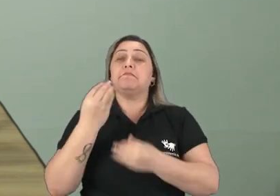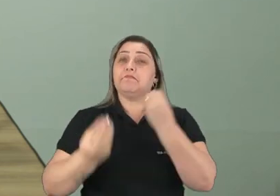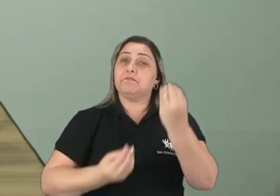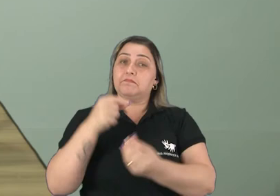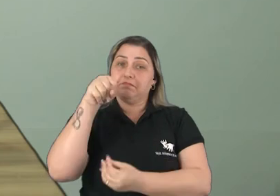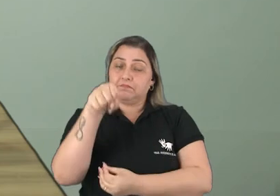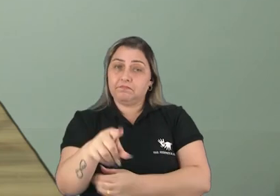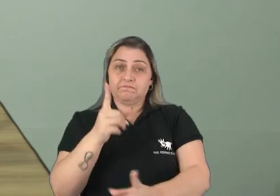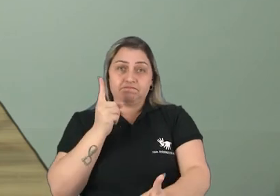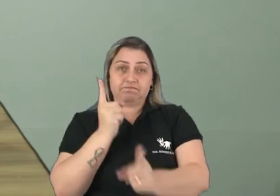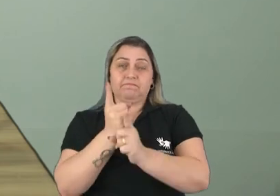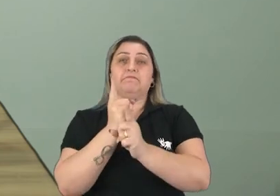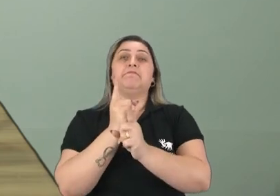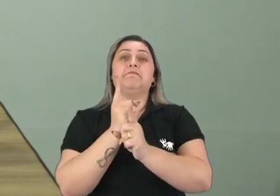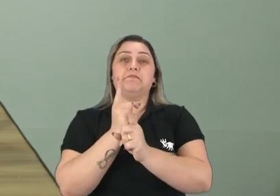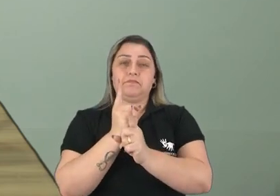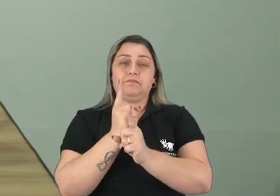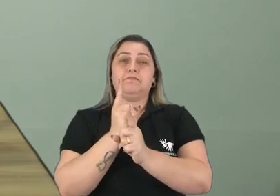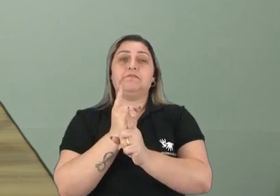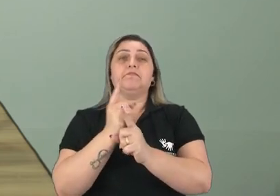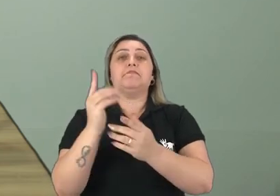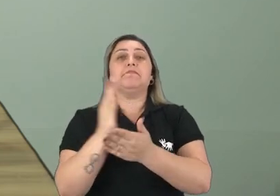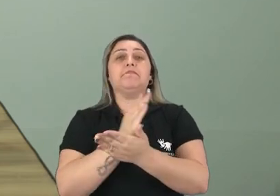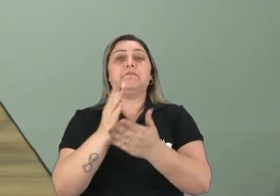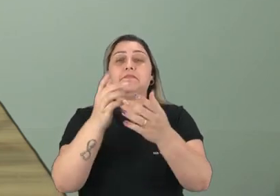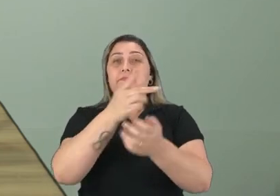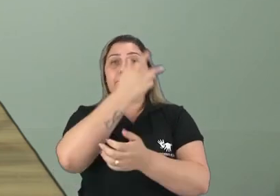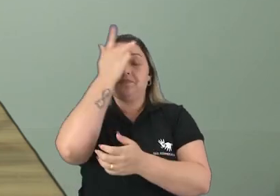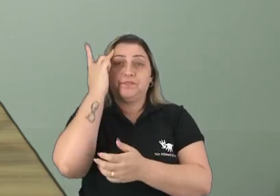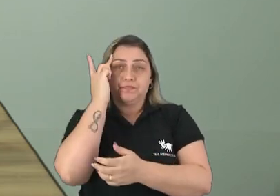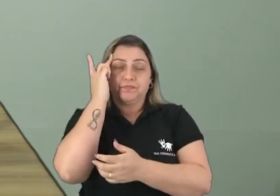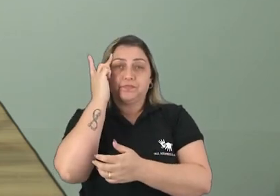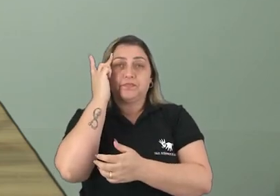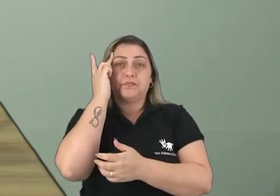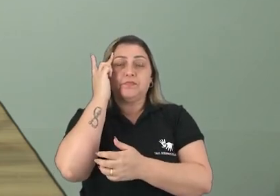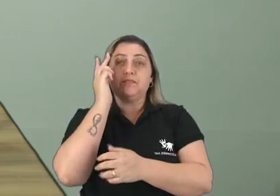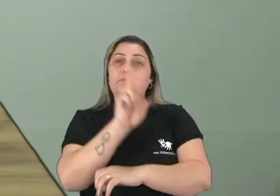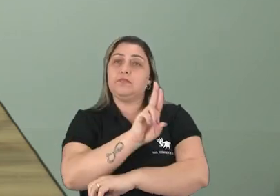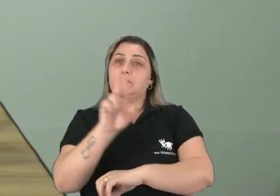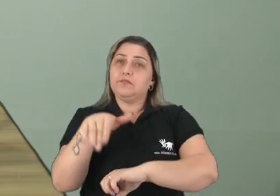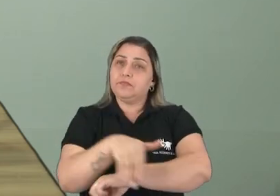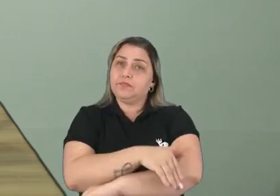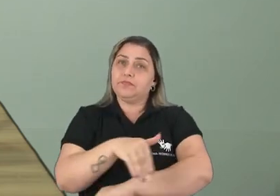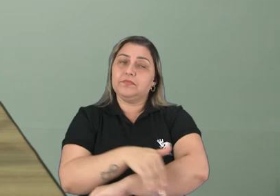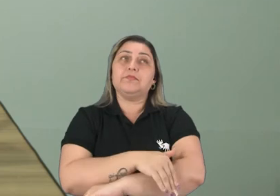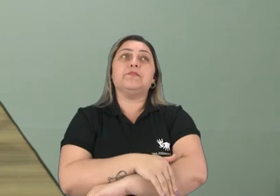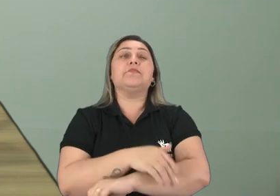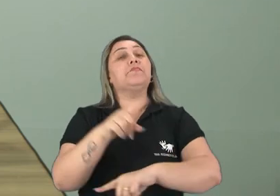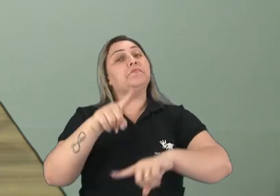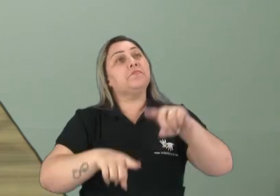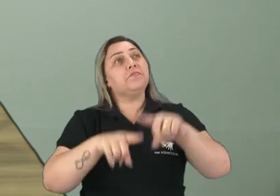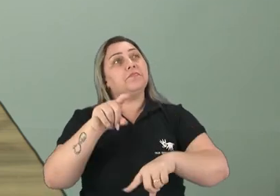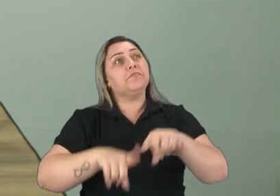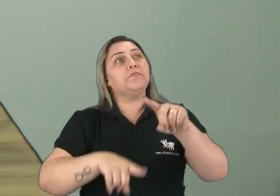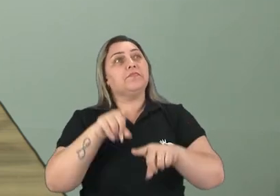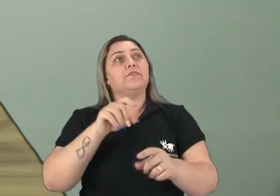como você vai localizar alguma pessoa, localizar um endereço ou mesmo localizar um